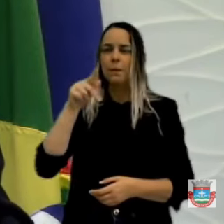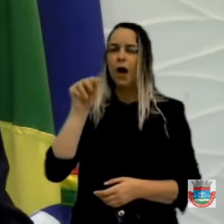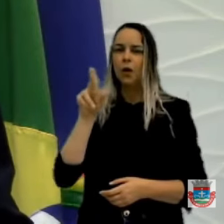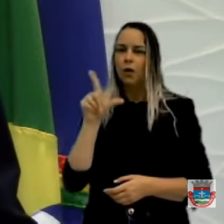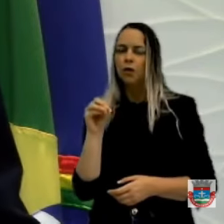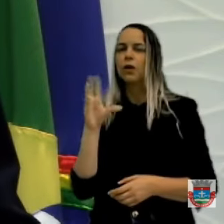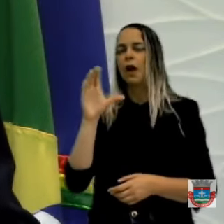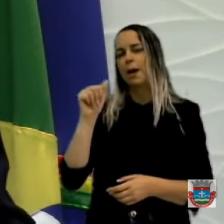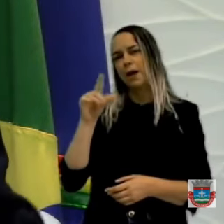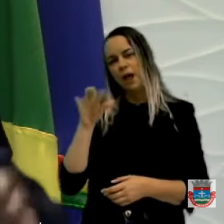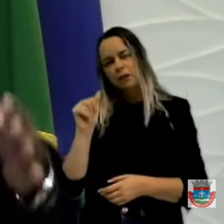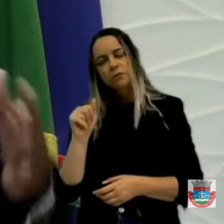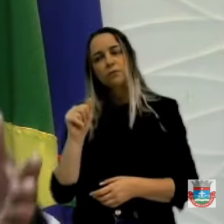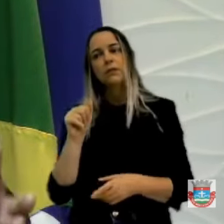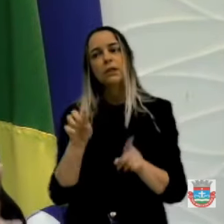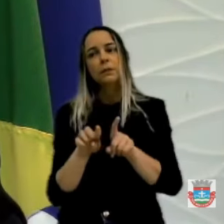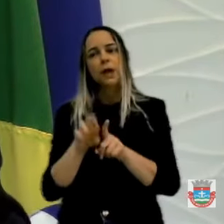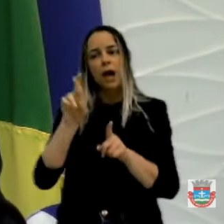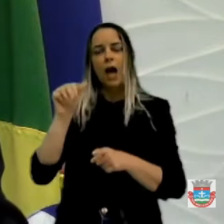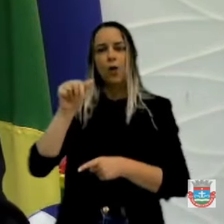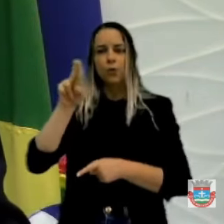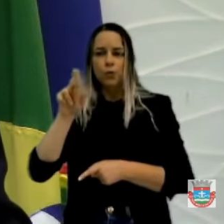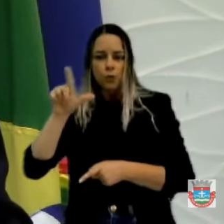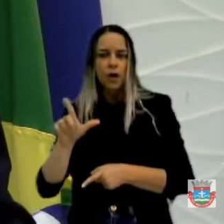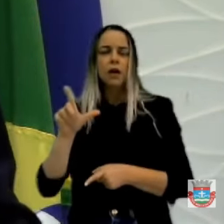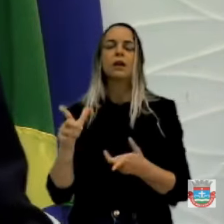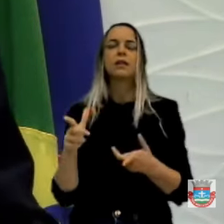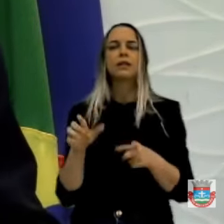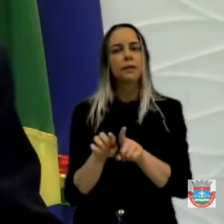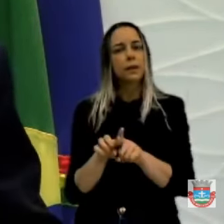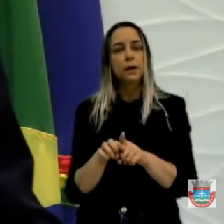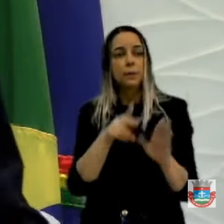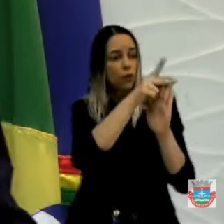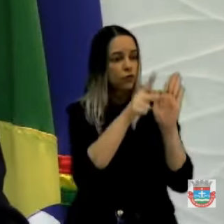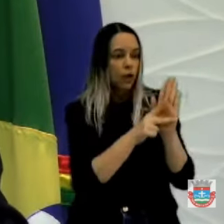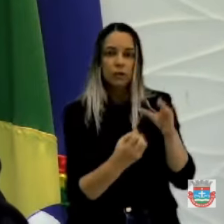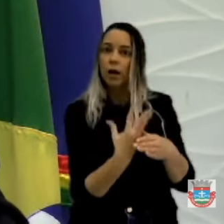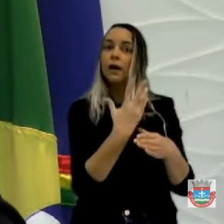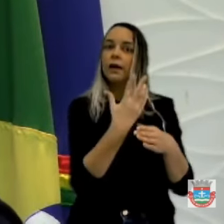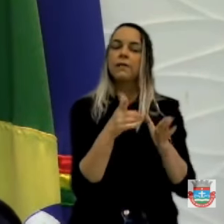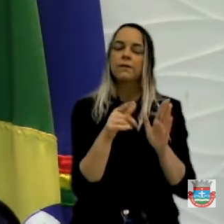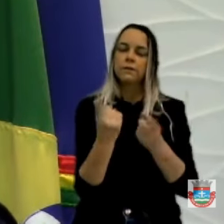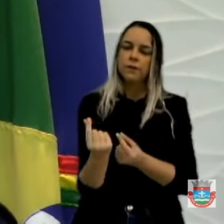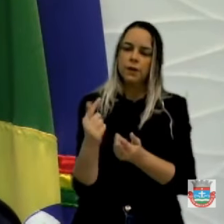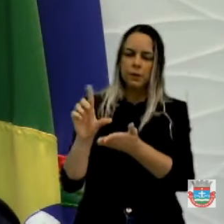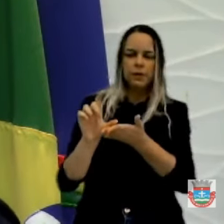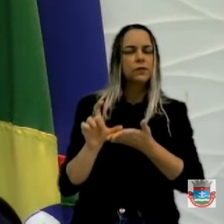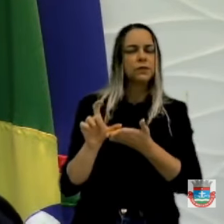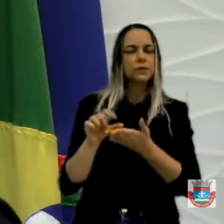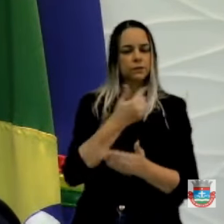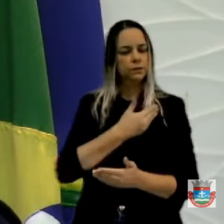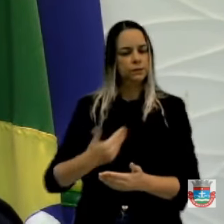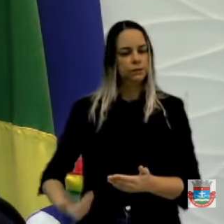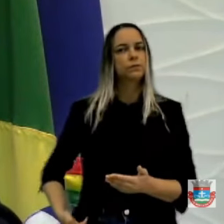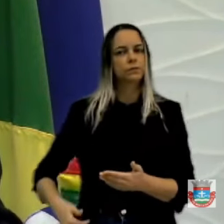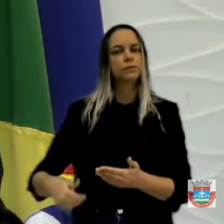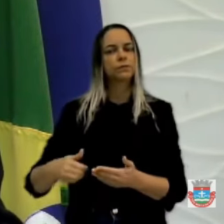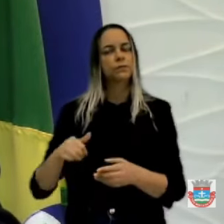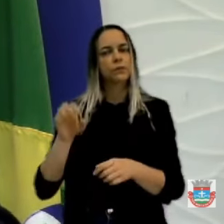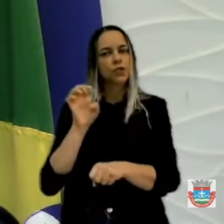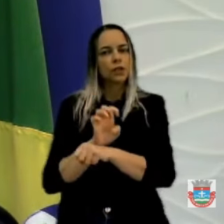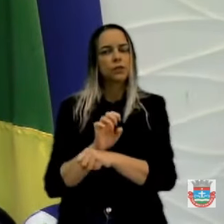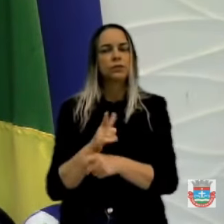com Diogo Moraes e Raul Ri, fizeram o projeto e conseguiu uma verba do governo do estado de